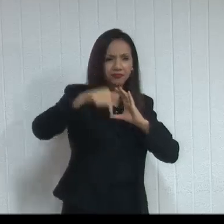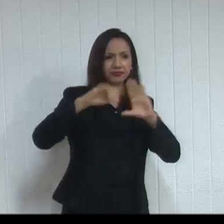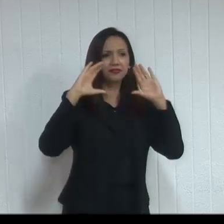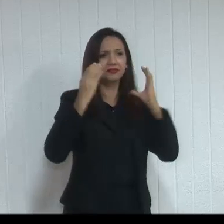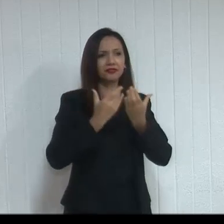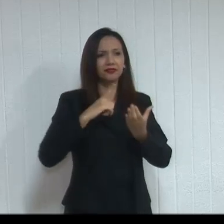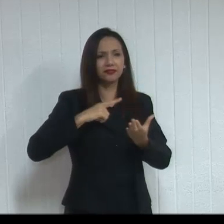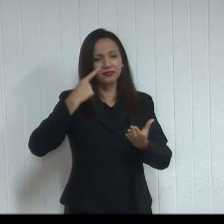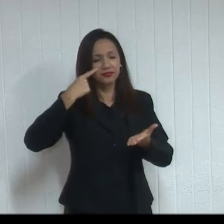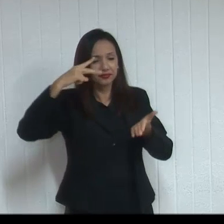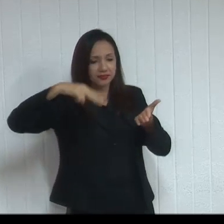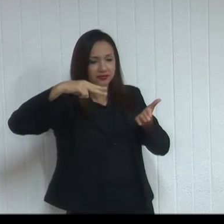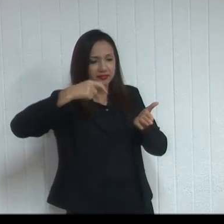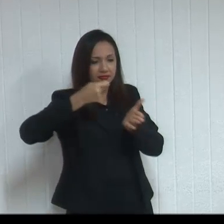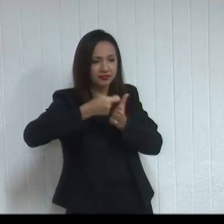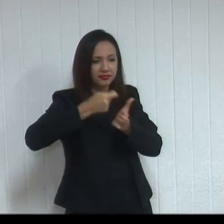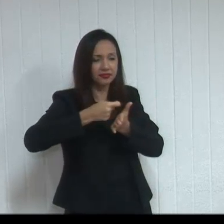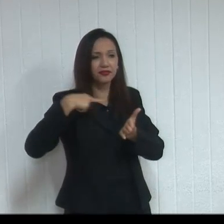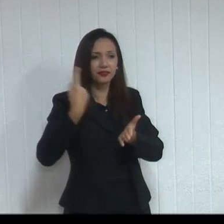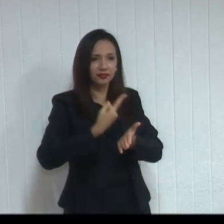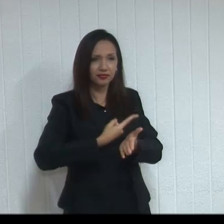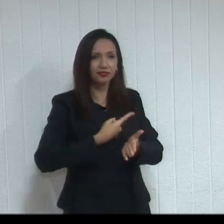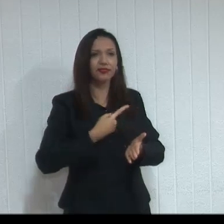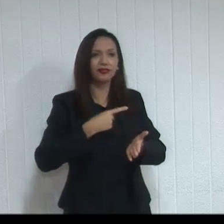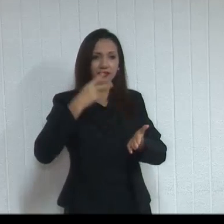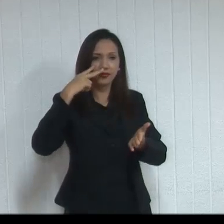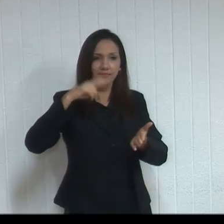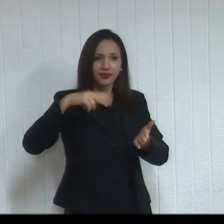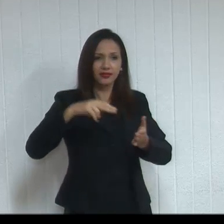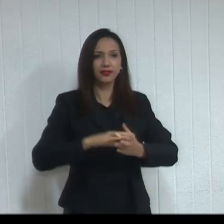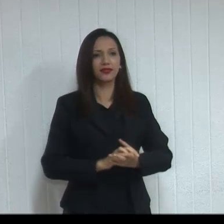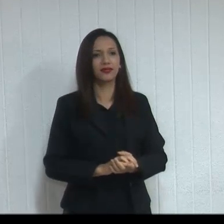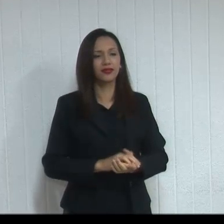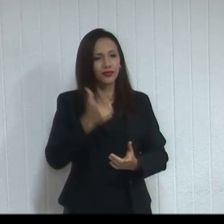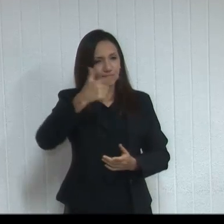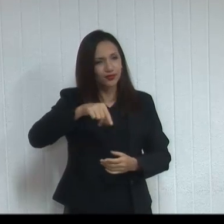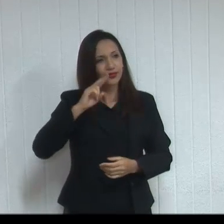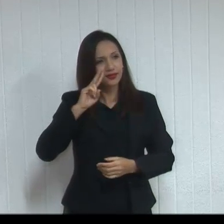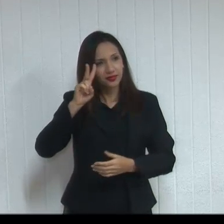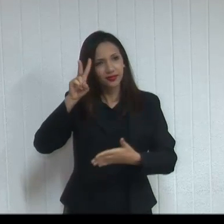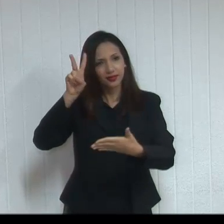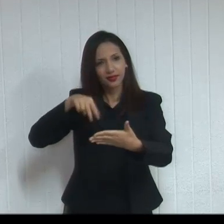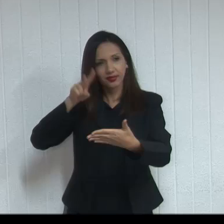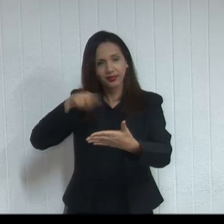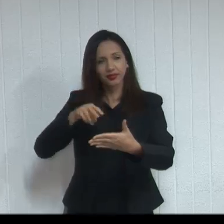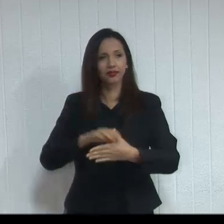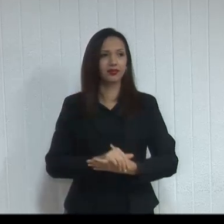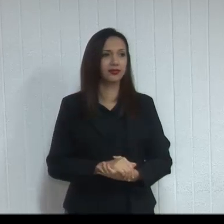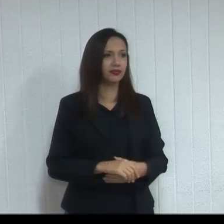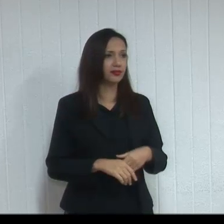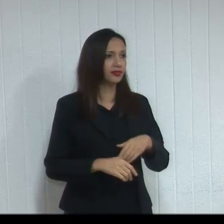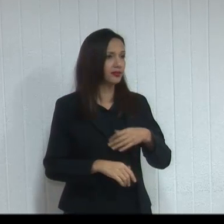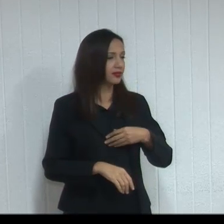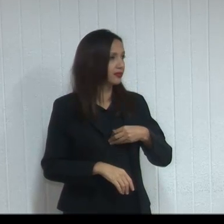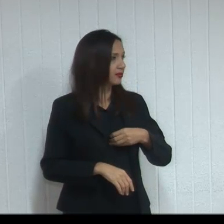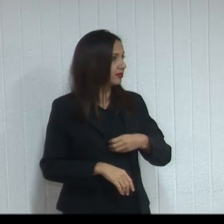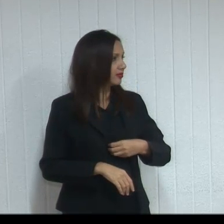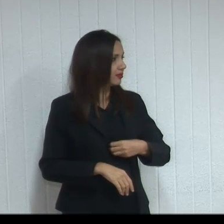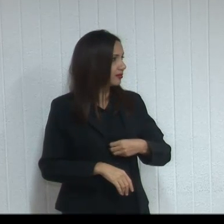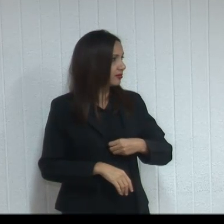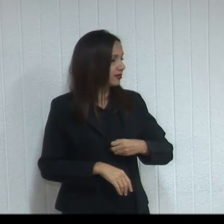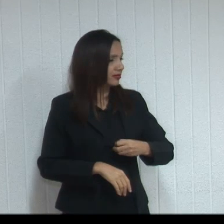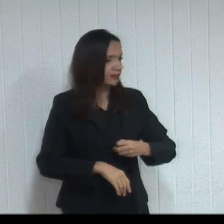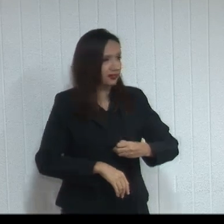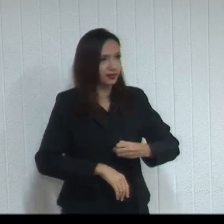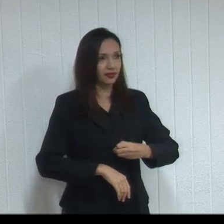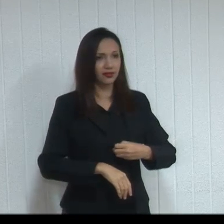o dever de analisar. Foi isso que nós fizemos. Pode passar? É só para relembrar, e esse também é o último do impacto orçamentário. Vou falar do segundo argumento. Pode